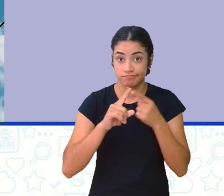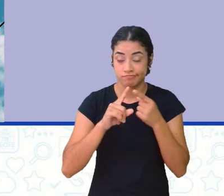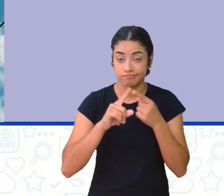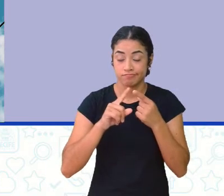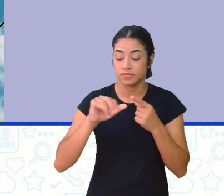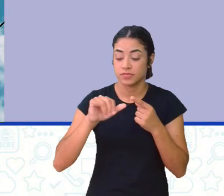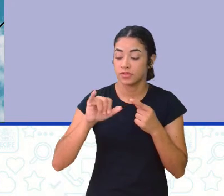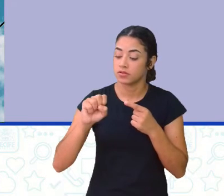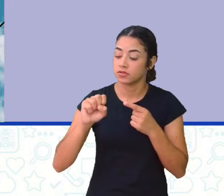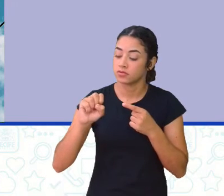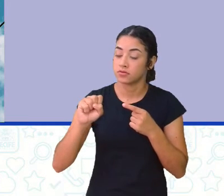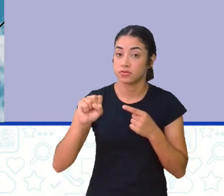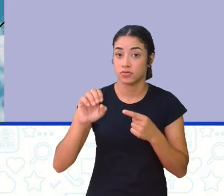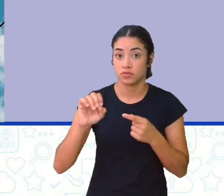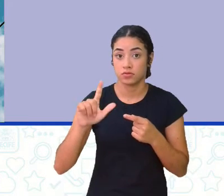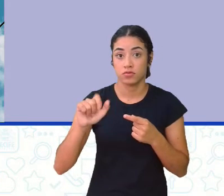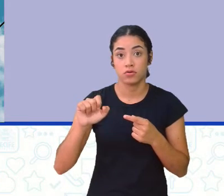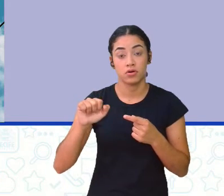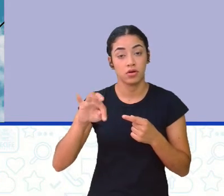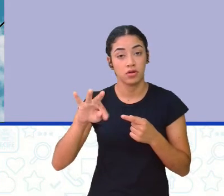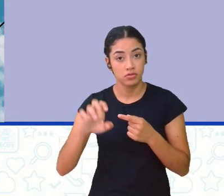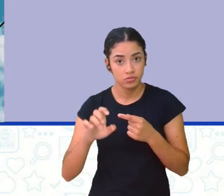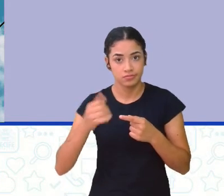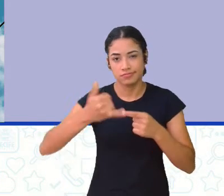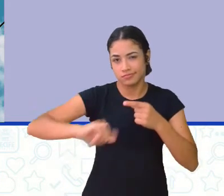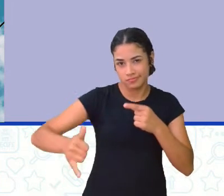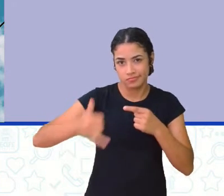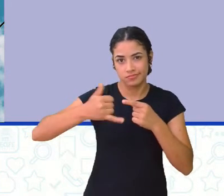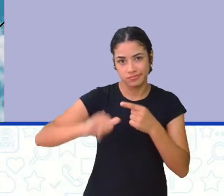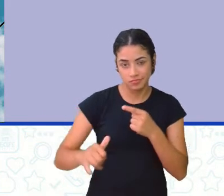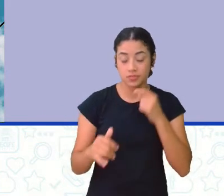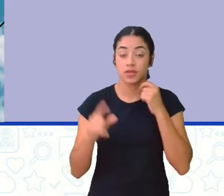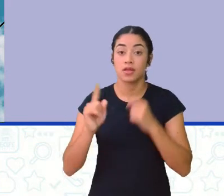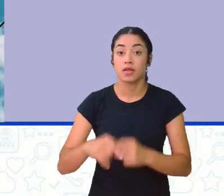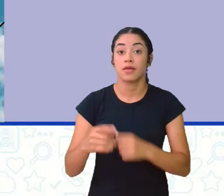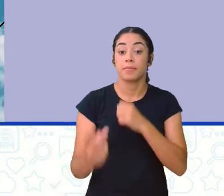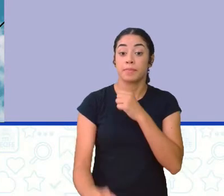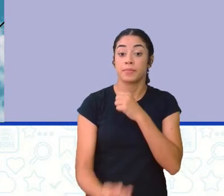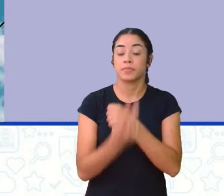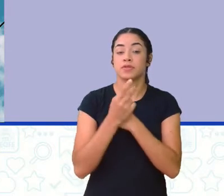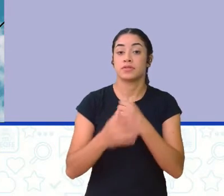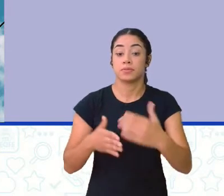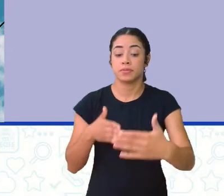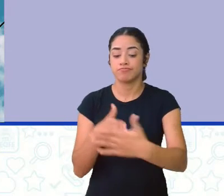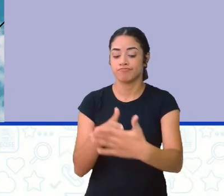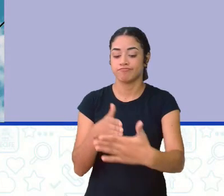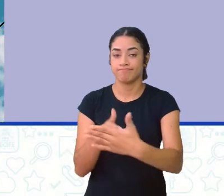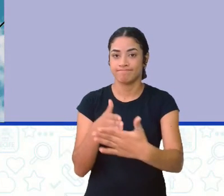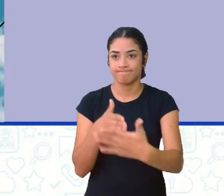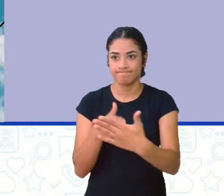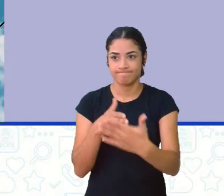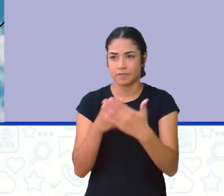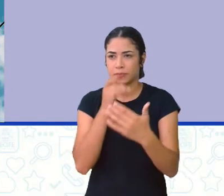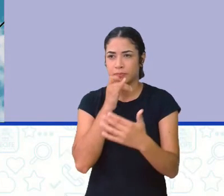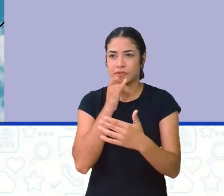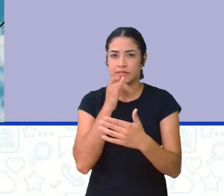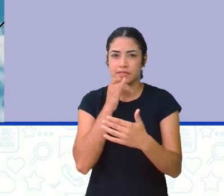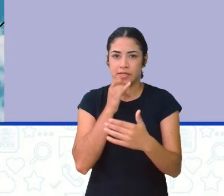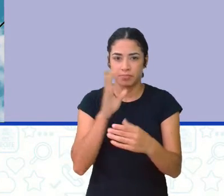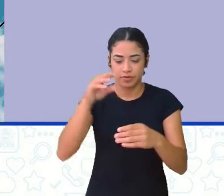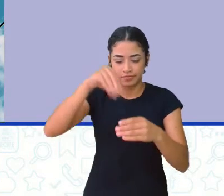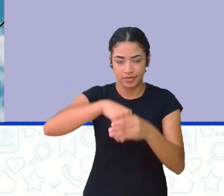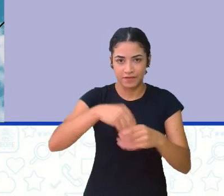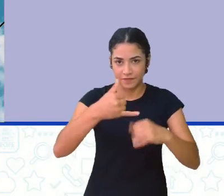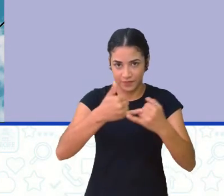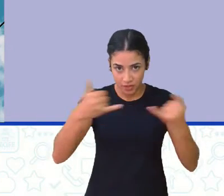importante. Ó. Os isolantes elétricos são usados para impedir que a corrente elétrica passe de um elemento para outro. Então,